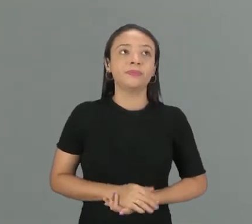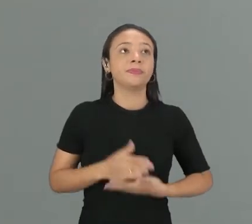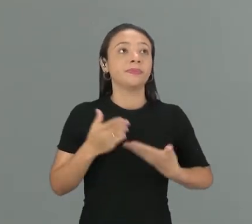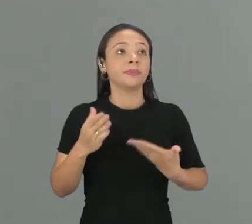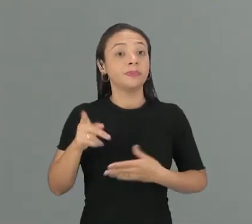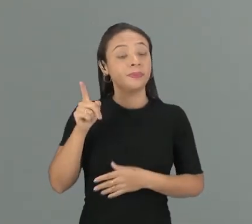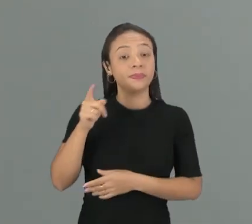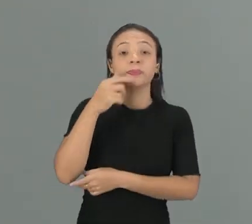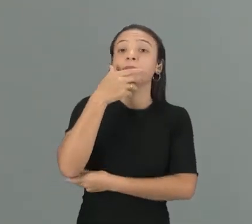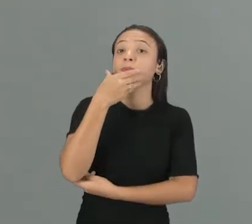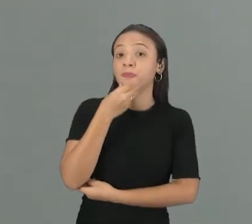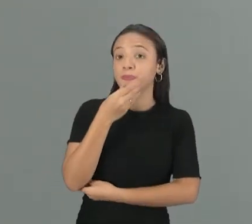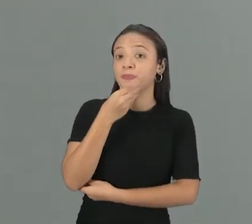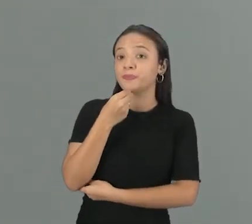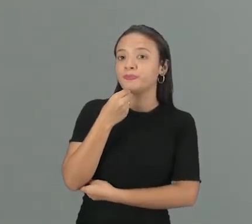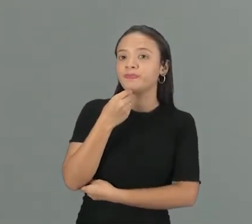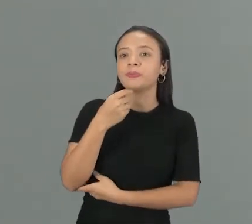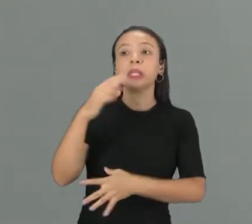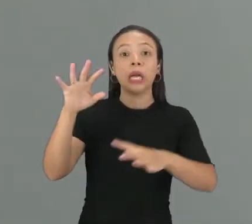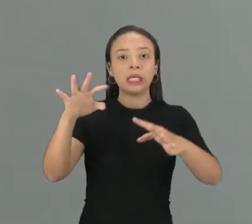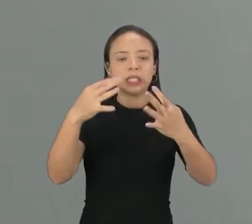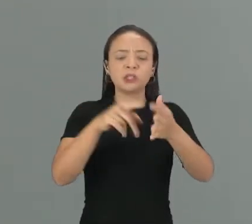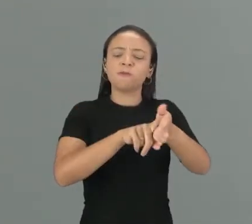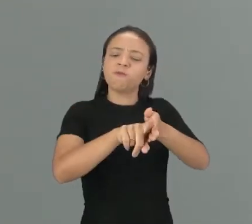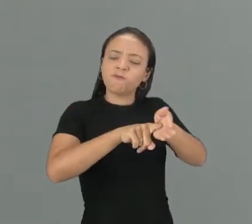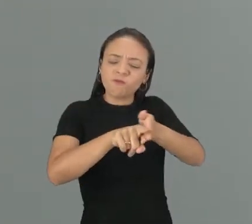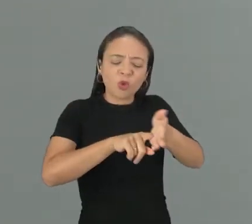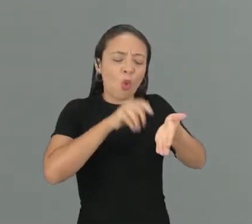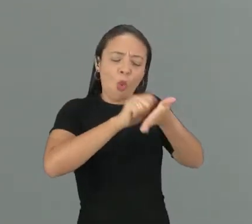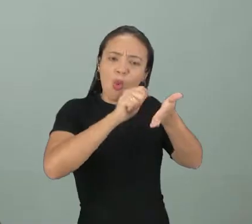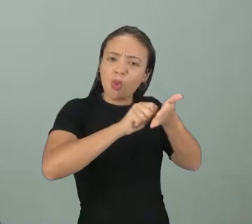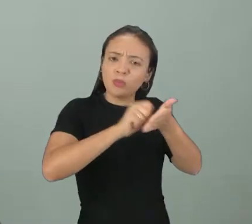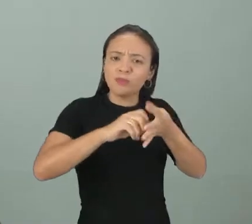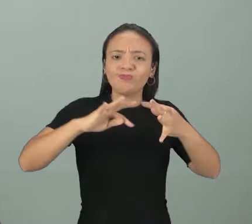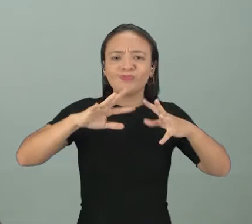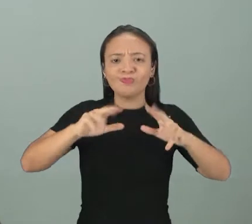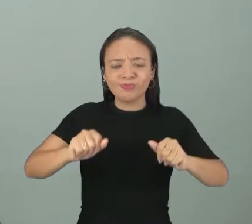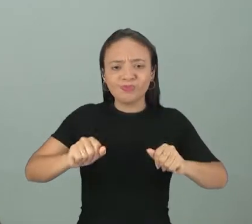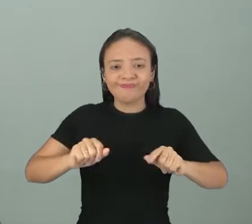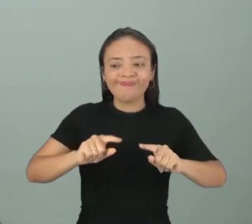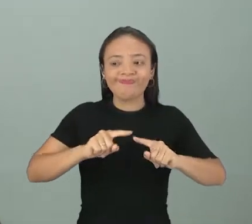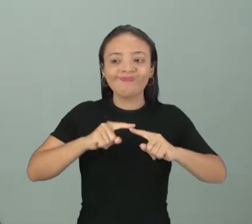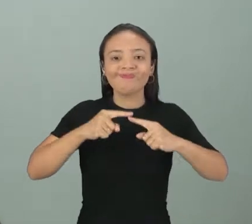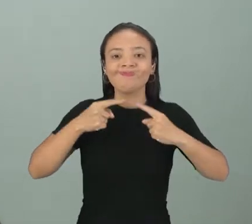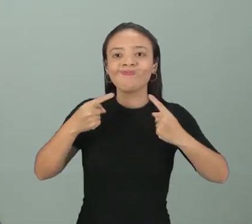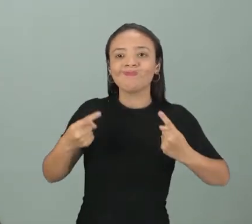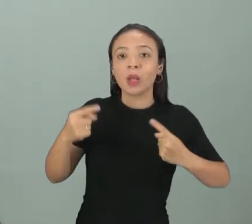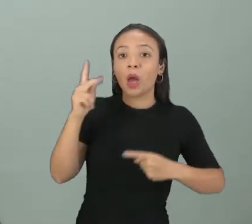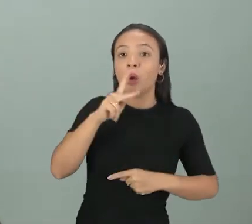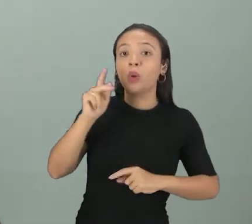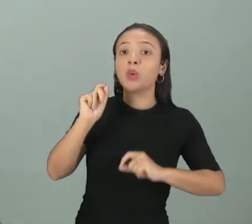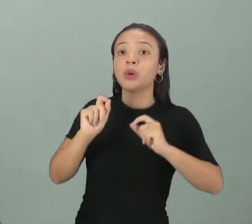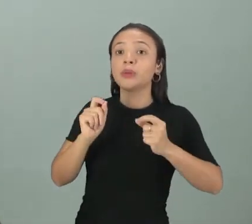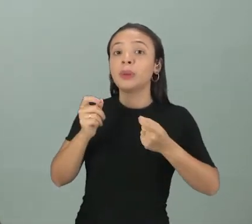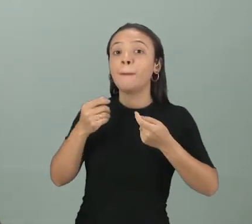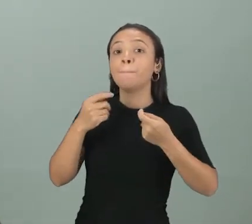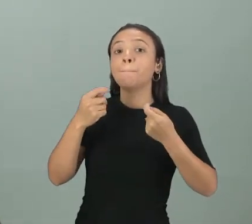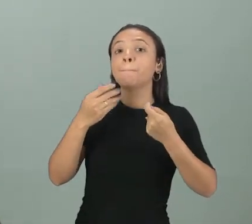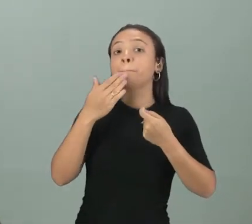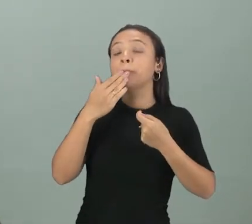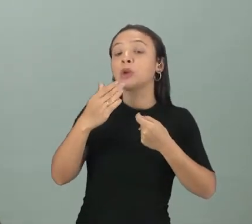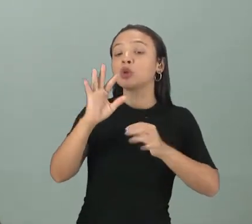como muito atencioso é foi lá fez a pesquisa e anotou mas a professora pediu para